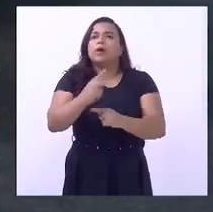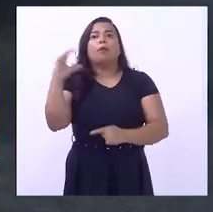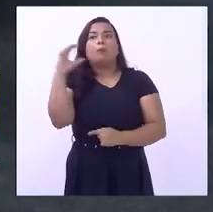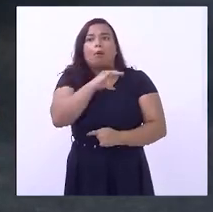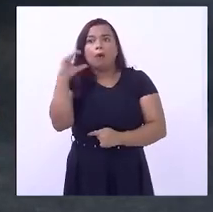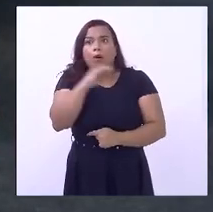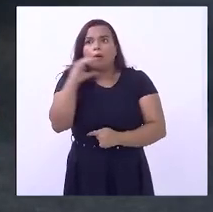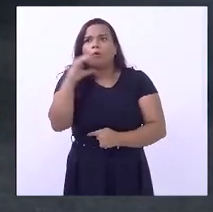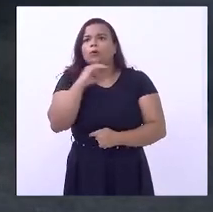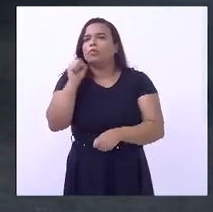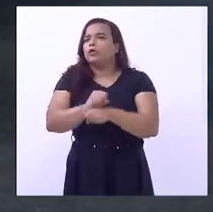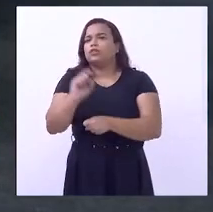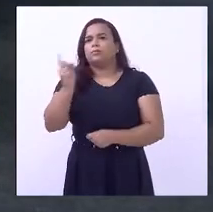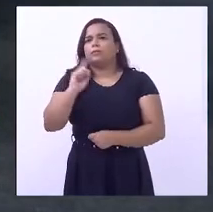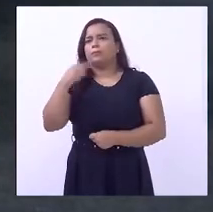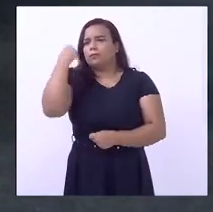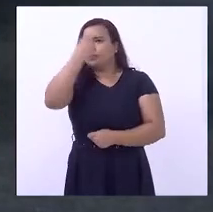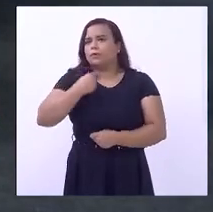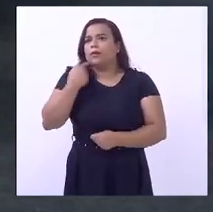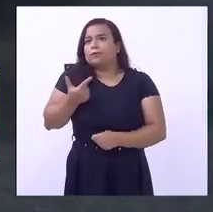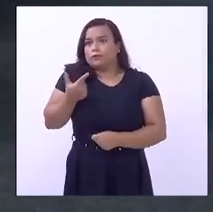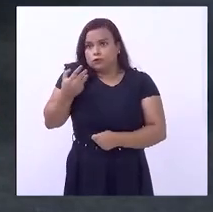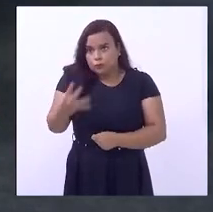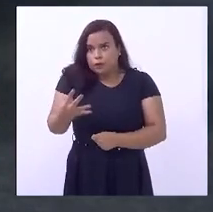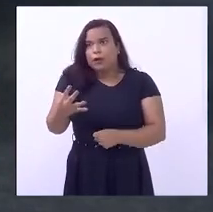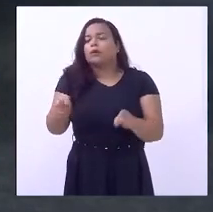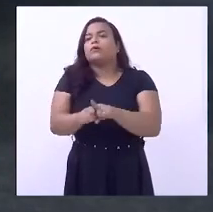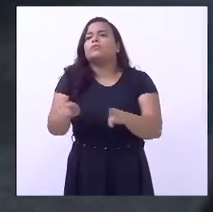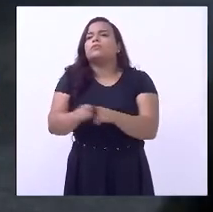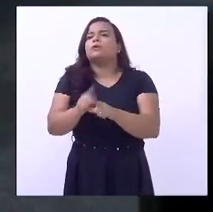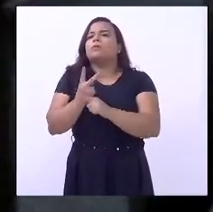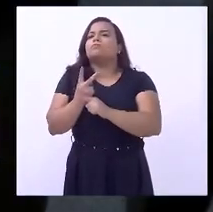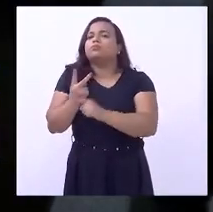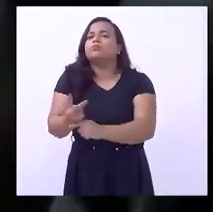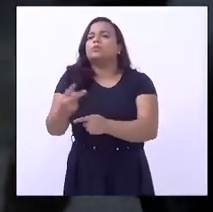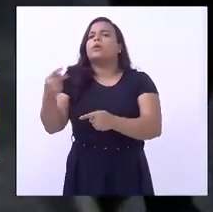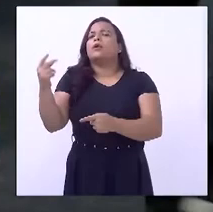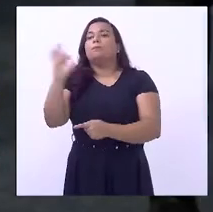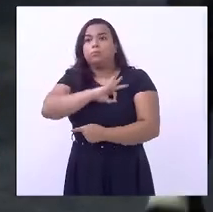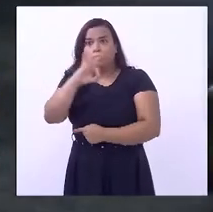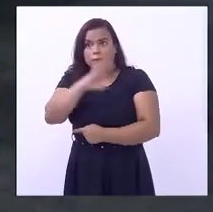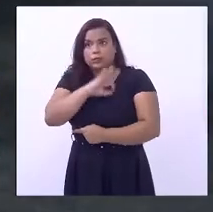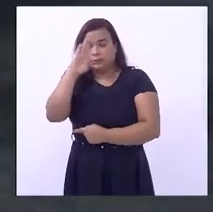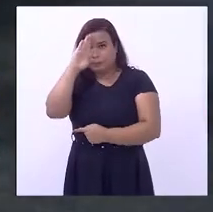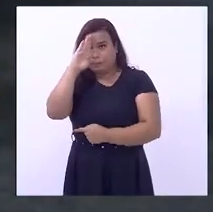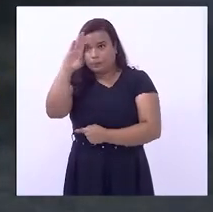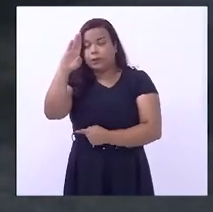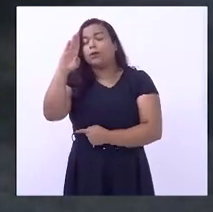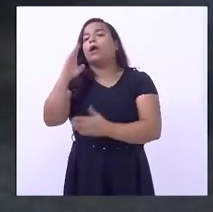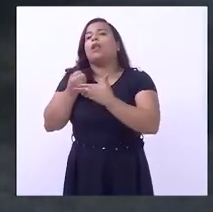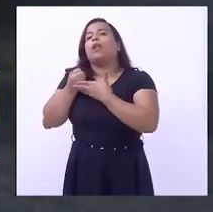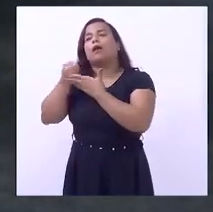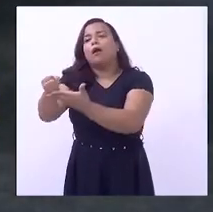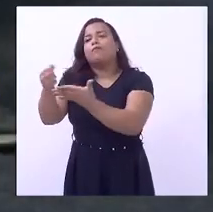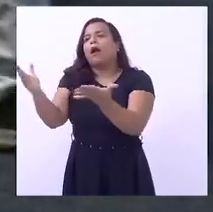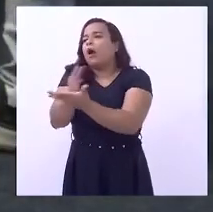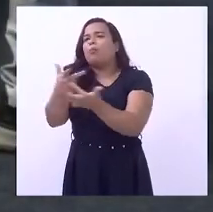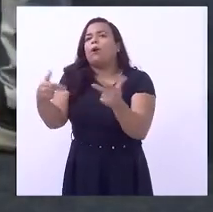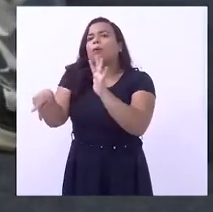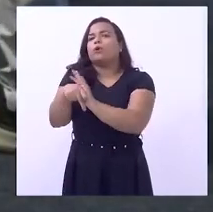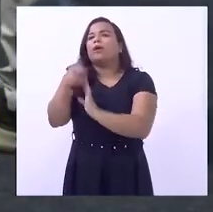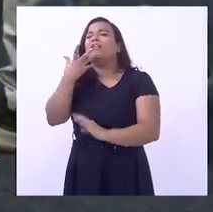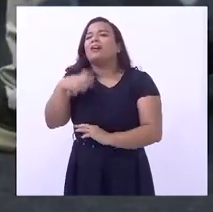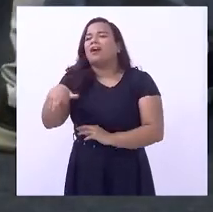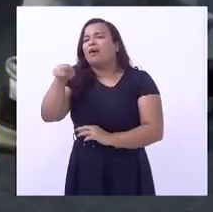imediatamente, não esperar 24 horas, e buscar imediatamente a polícia, de preferência levando algum pertence dessa